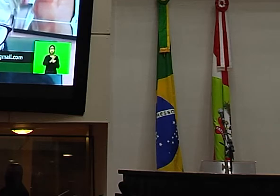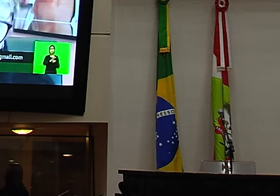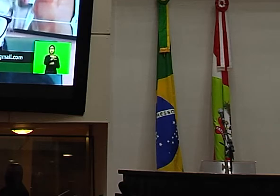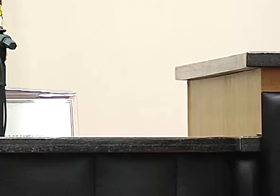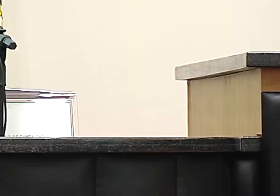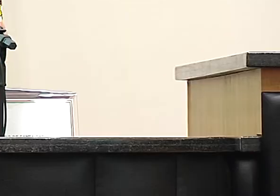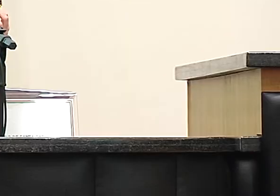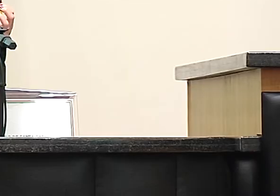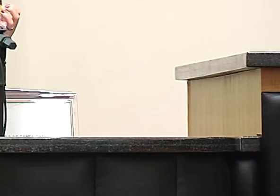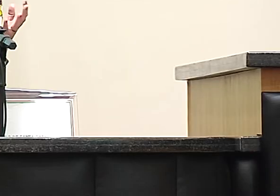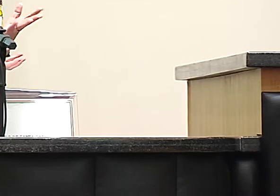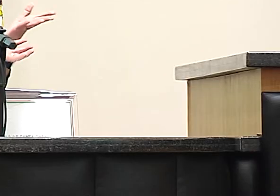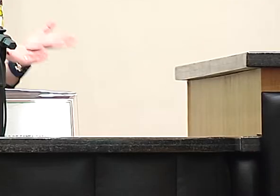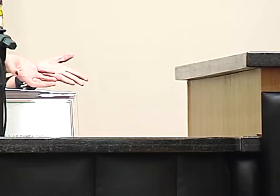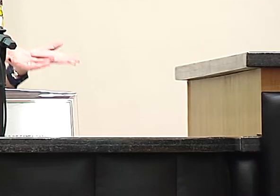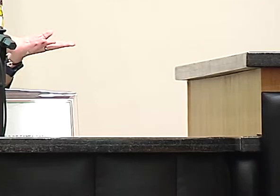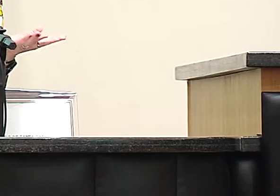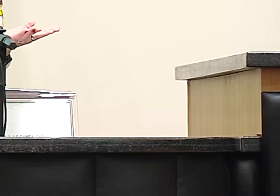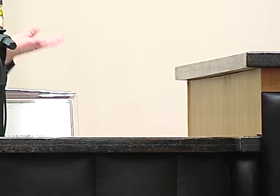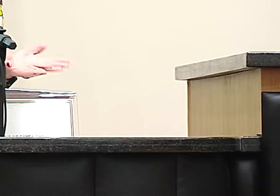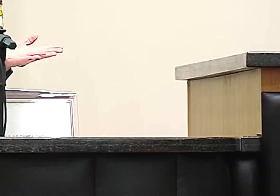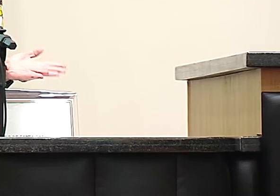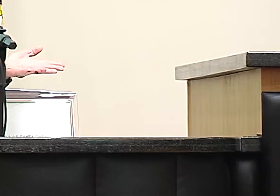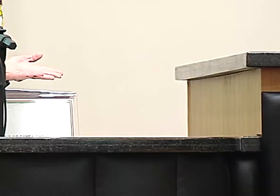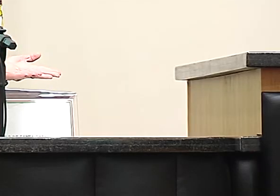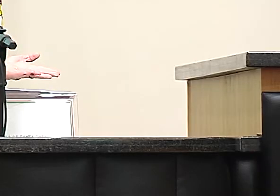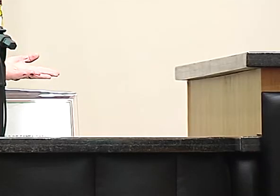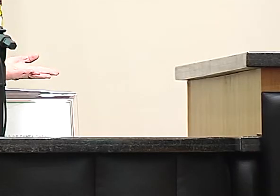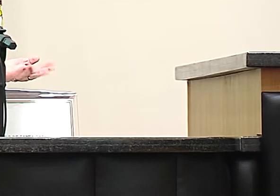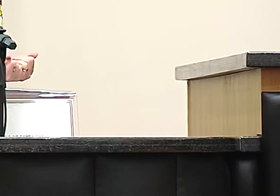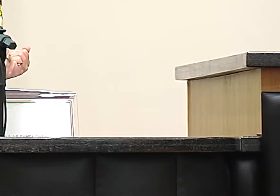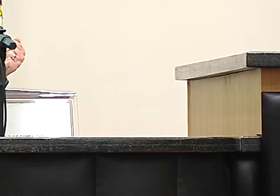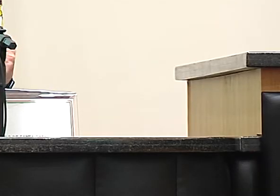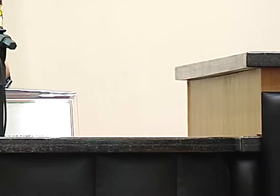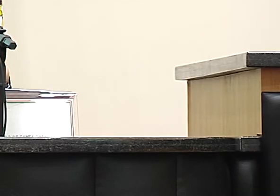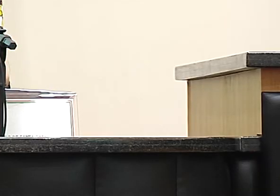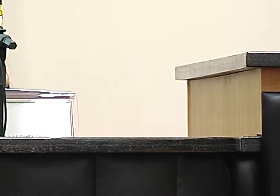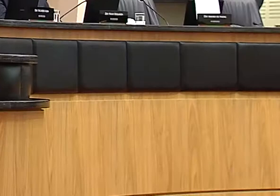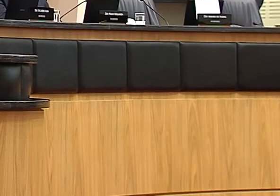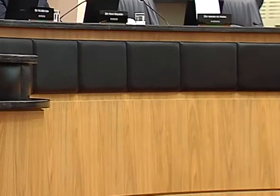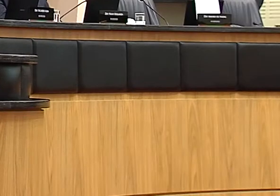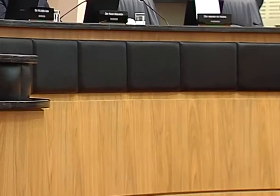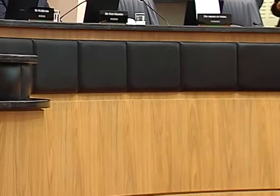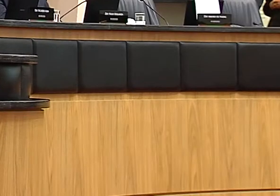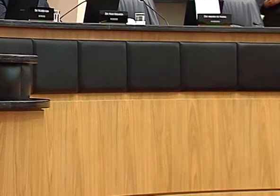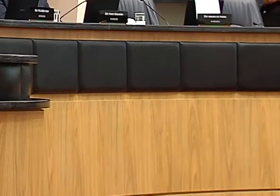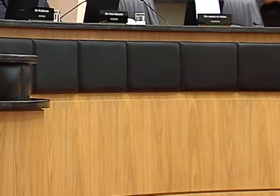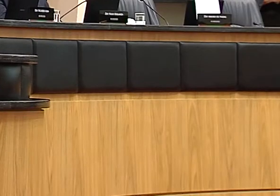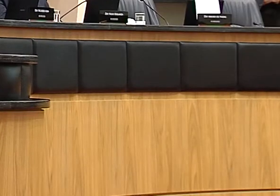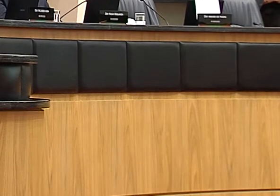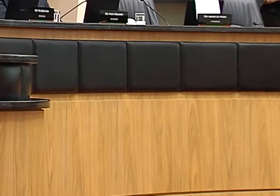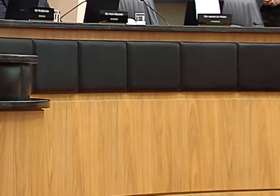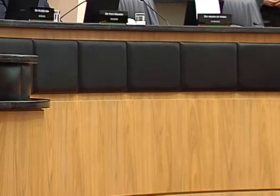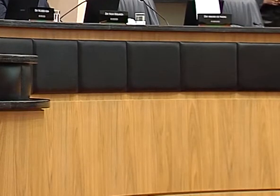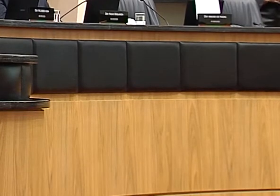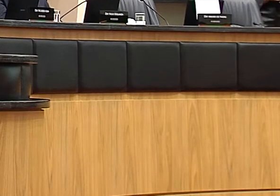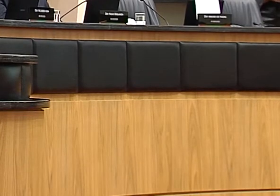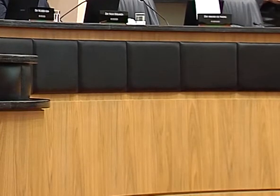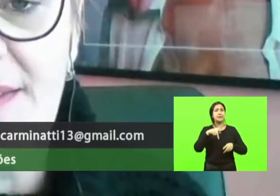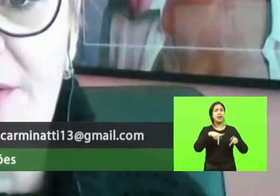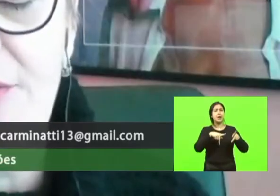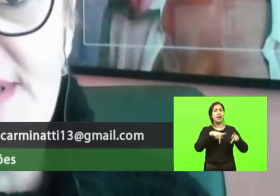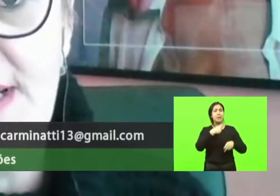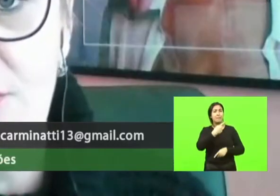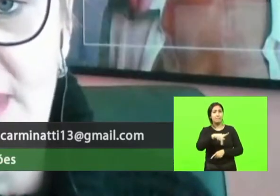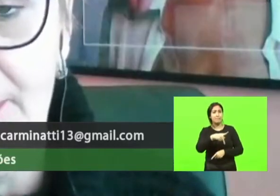em atraso. São os casos do Prêmio Elizabeth Anderle, o Prêmio Catarinense de Cinema e o projeto SC Cultura em Sua